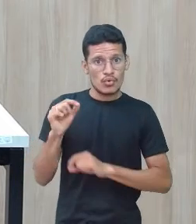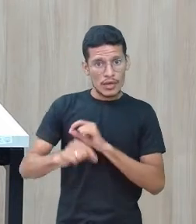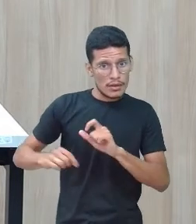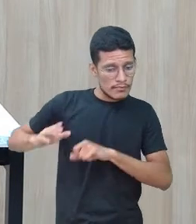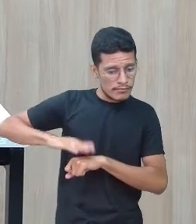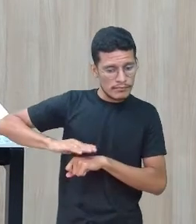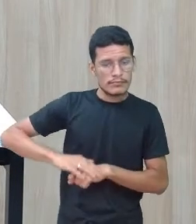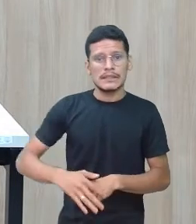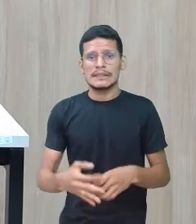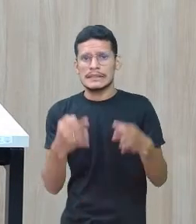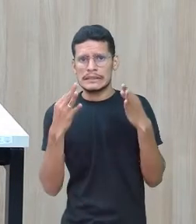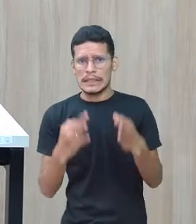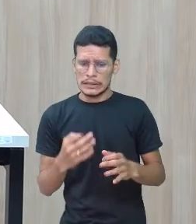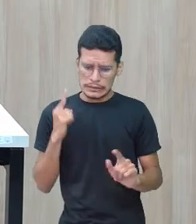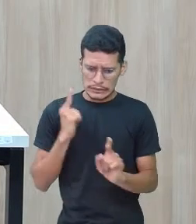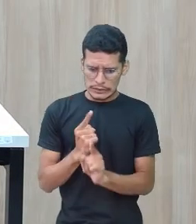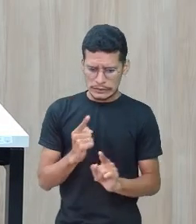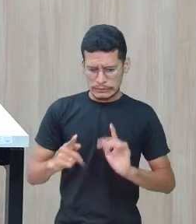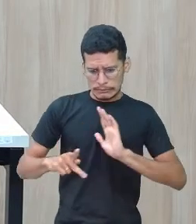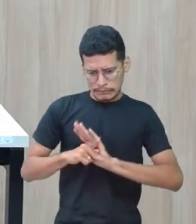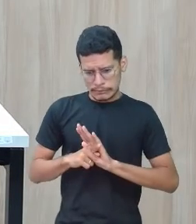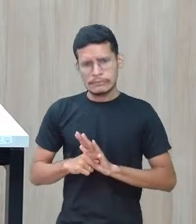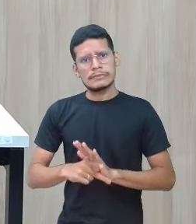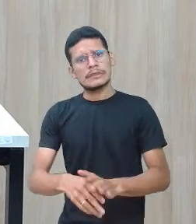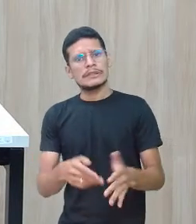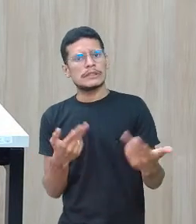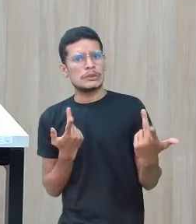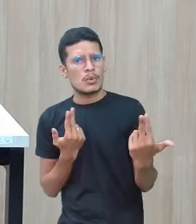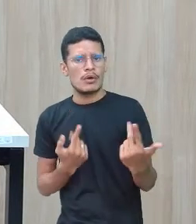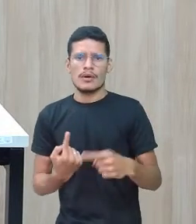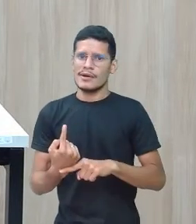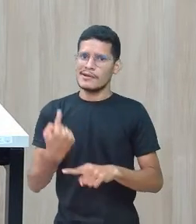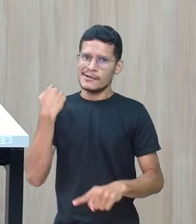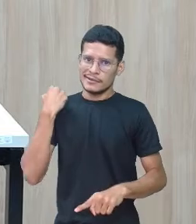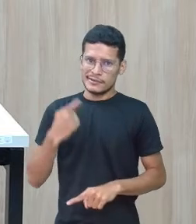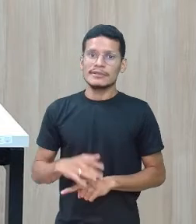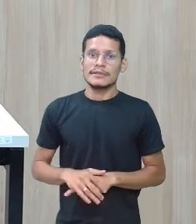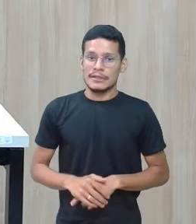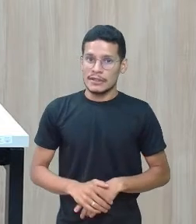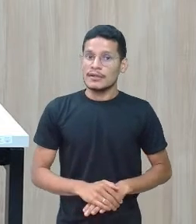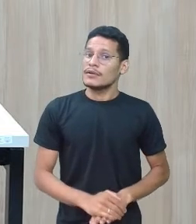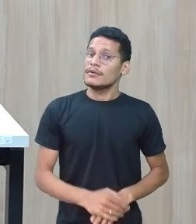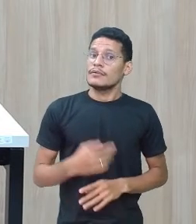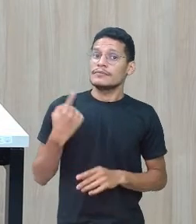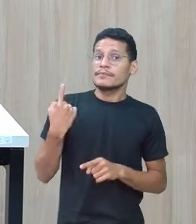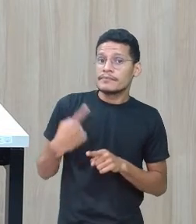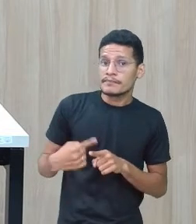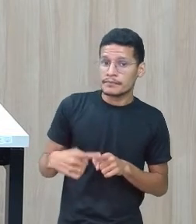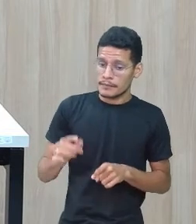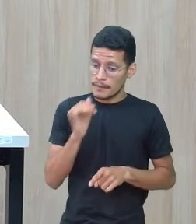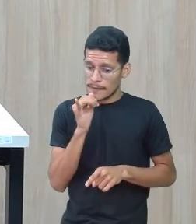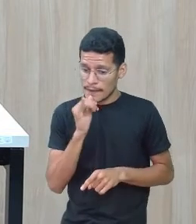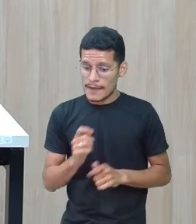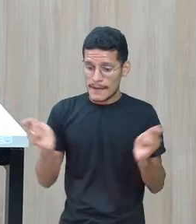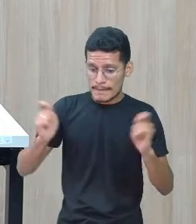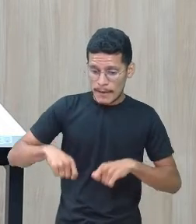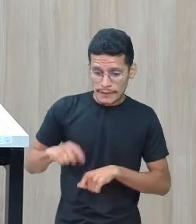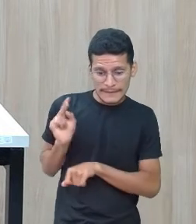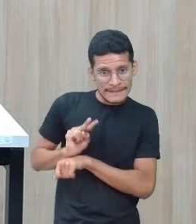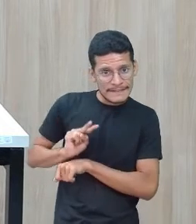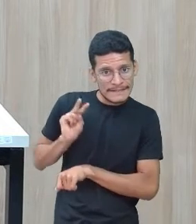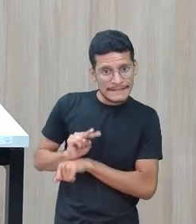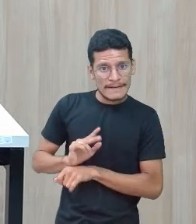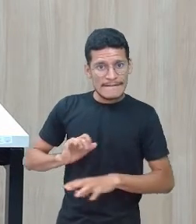realmente a seres idênticos como era antigamente e que sejam tanto mais resistentes a